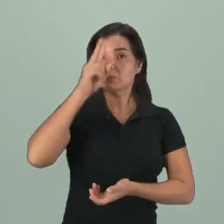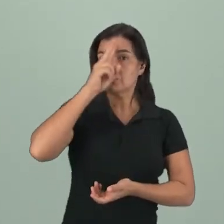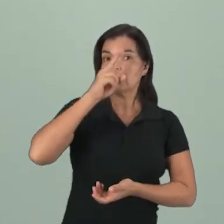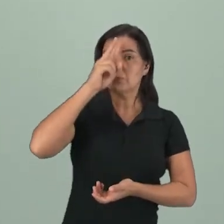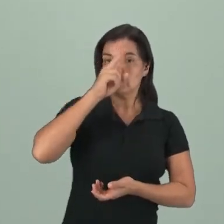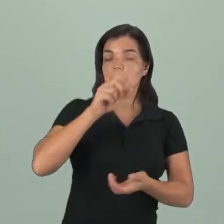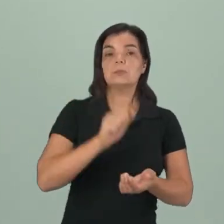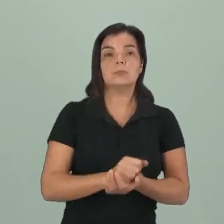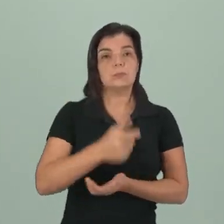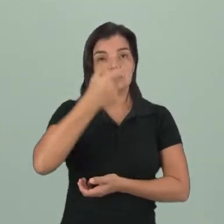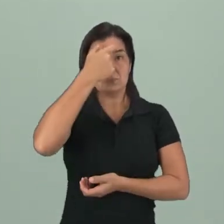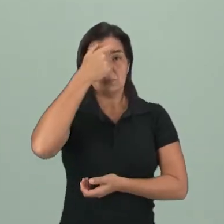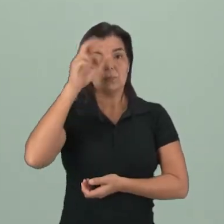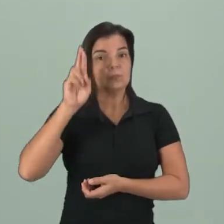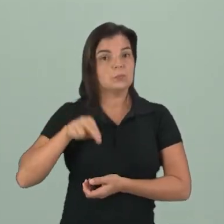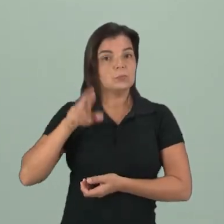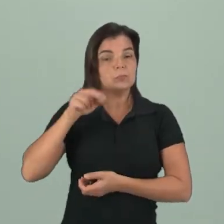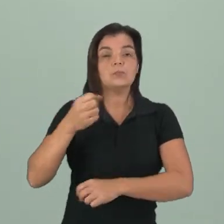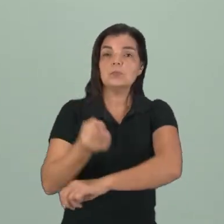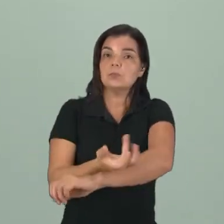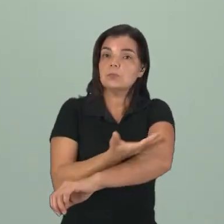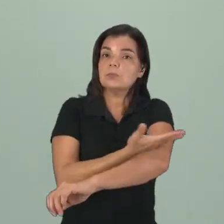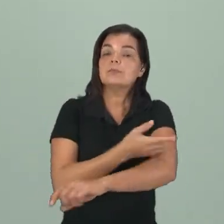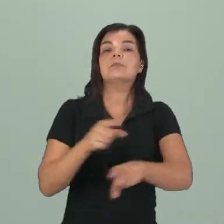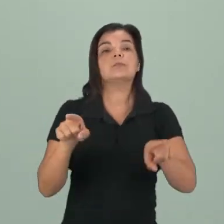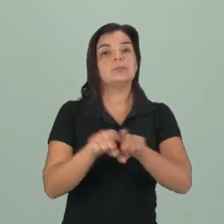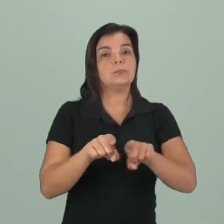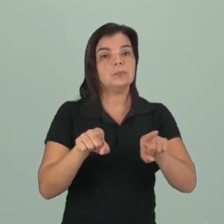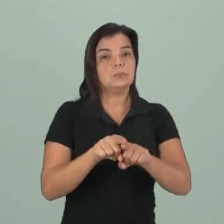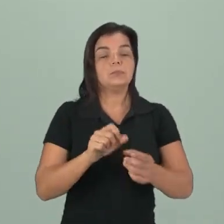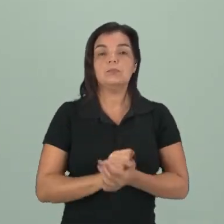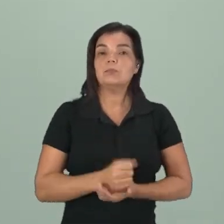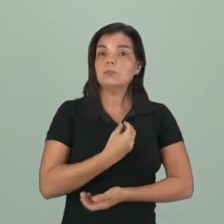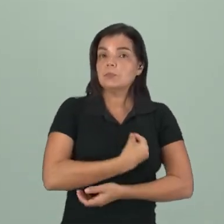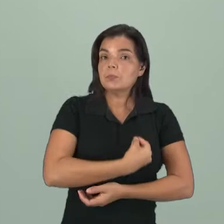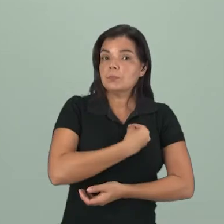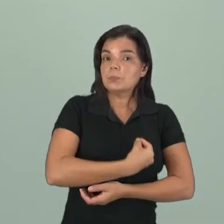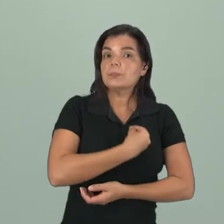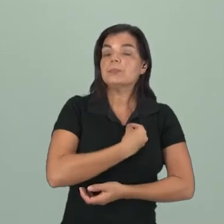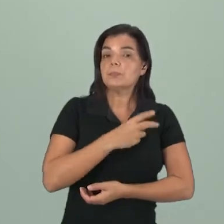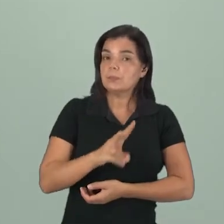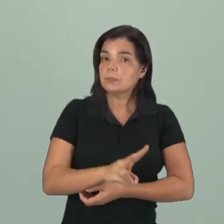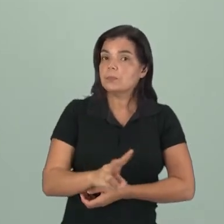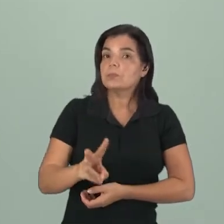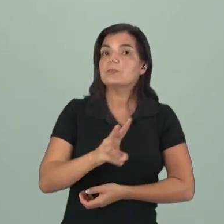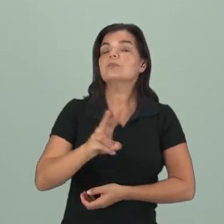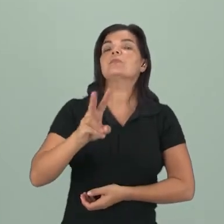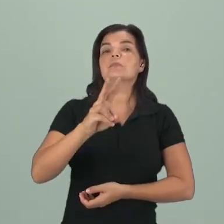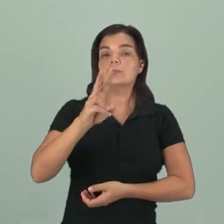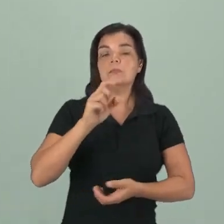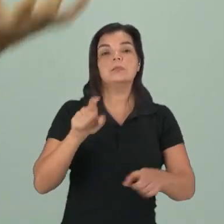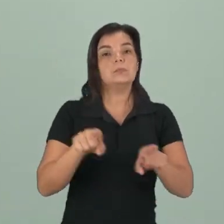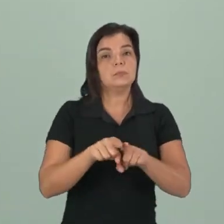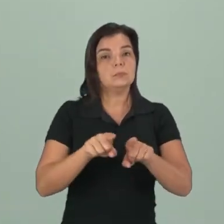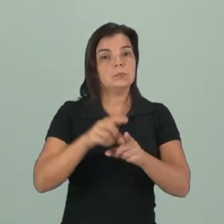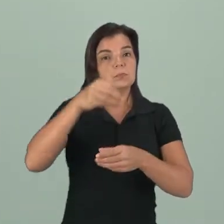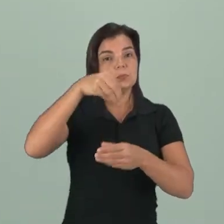à sua racionalidade, às suas emoções, o seu convívio passa a ser valorizado